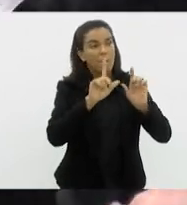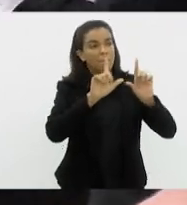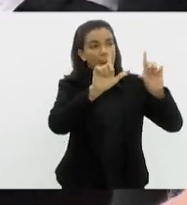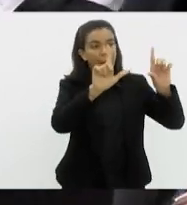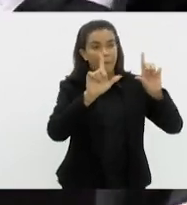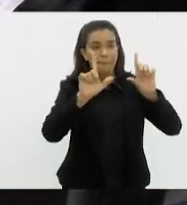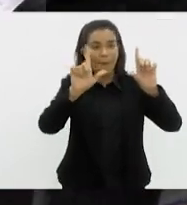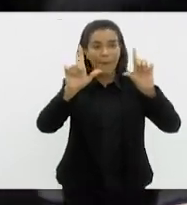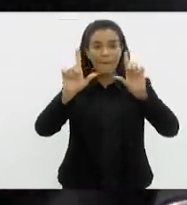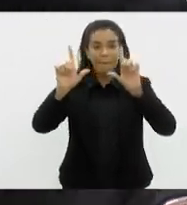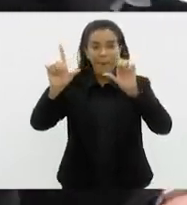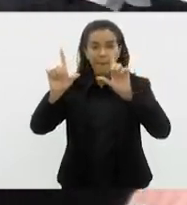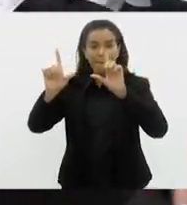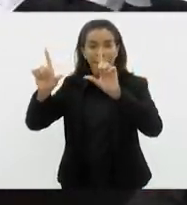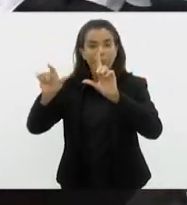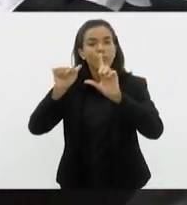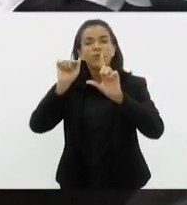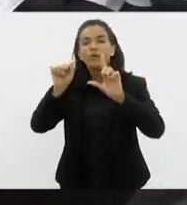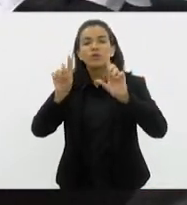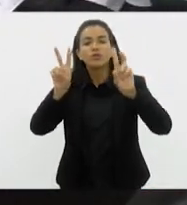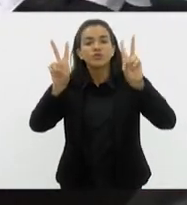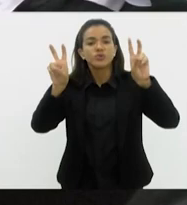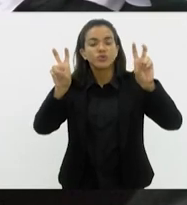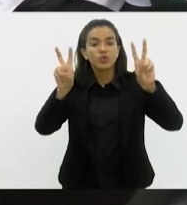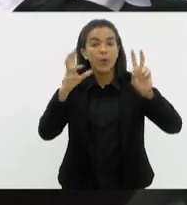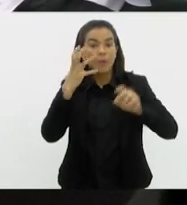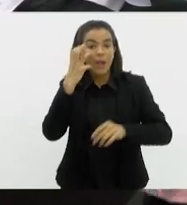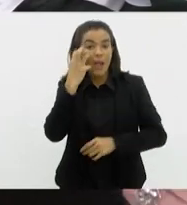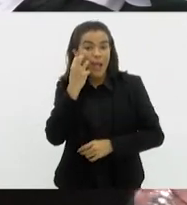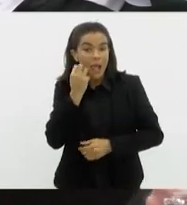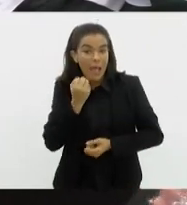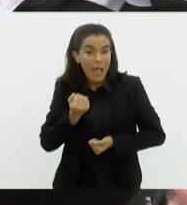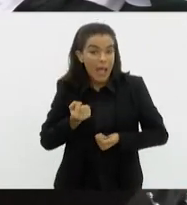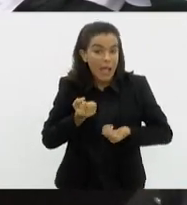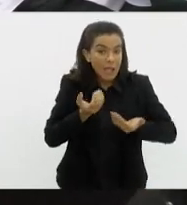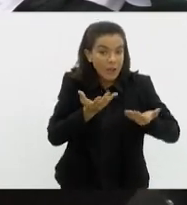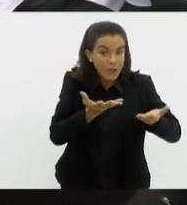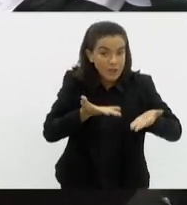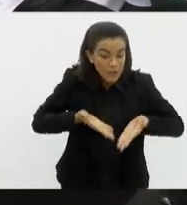informativas sobre a adoção de nascituro.